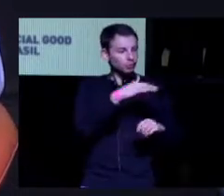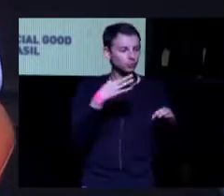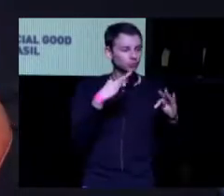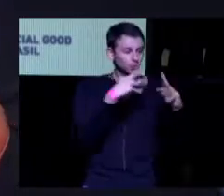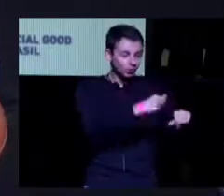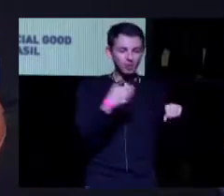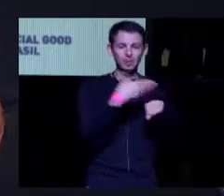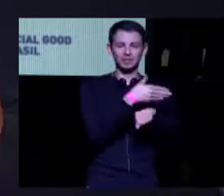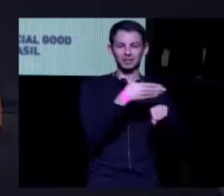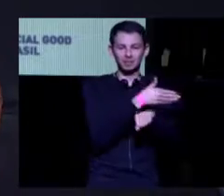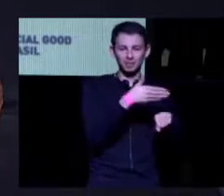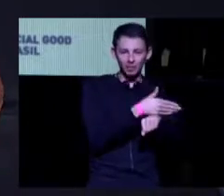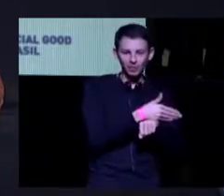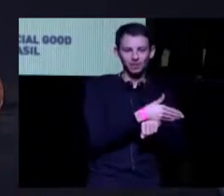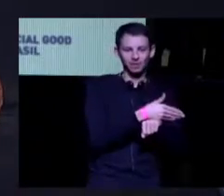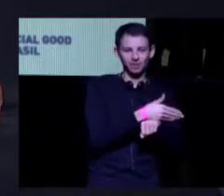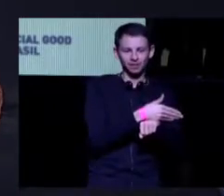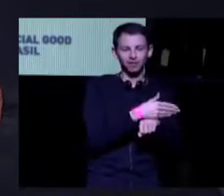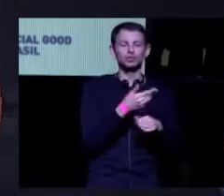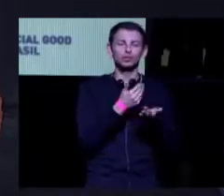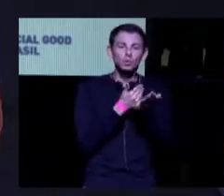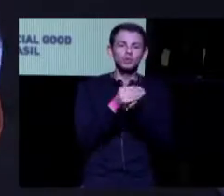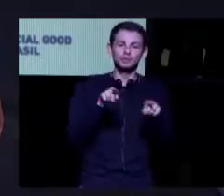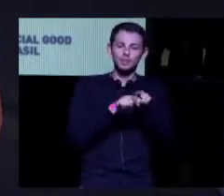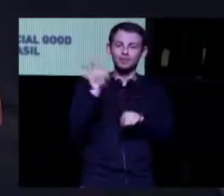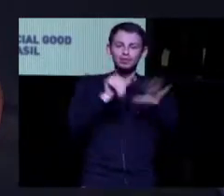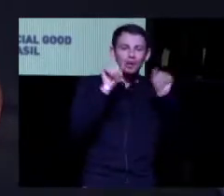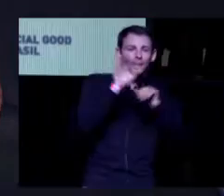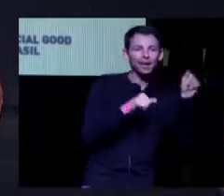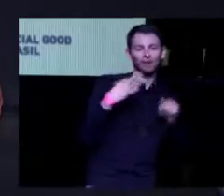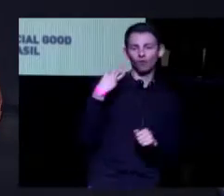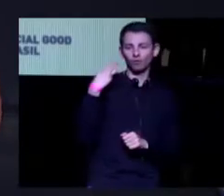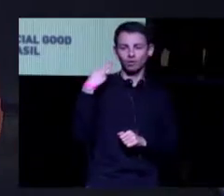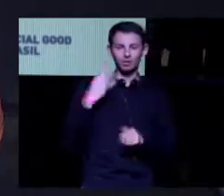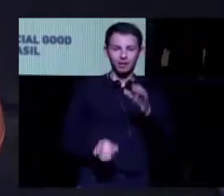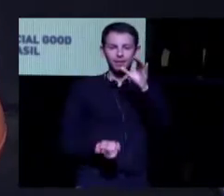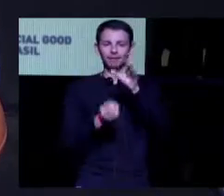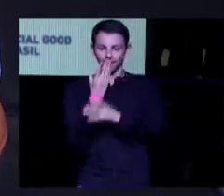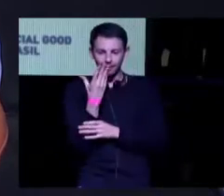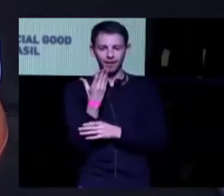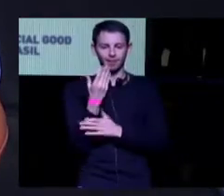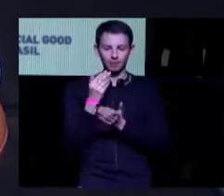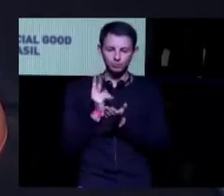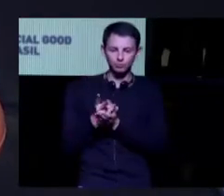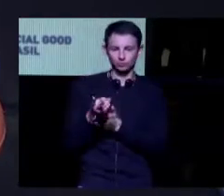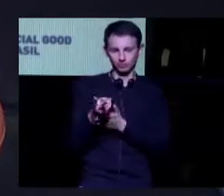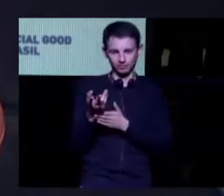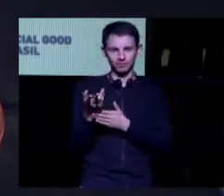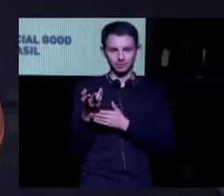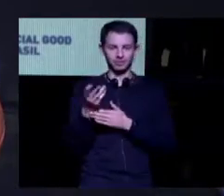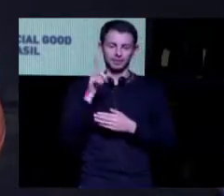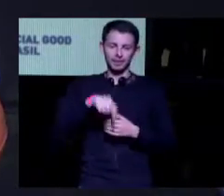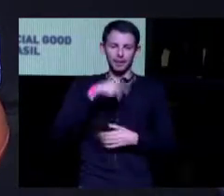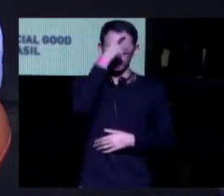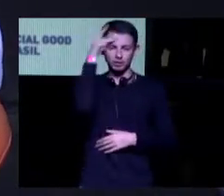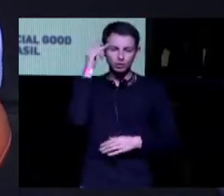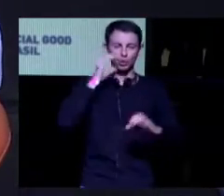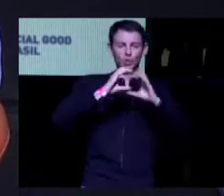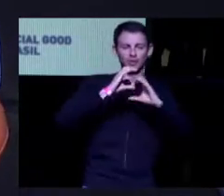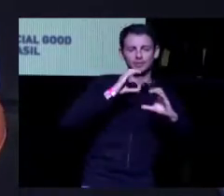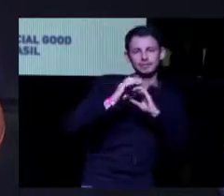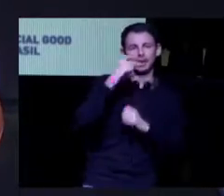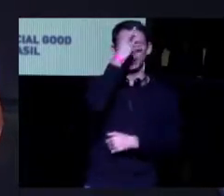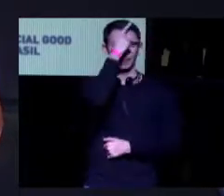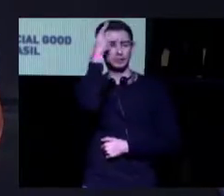voluntários para criar o Abraço Cultural. Então, a gente juntou os líderes que criaram isso, que eram pessoas de comunicação para divulgar a ideia, pessoas de